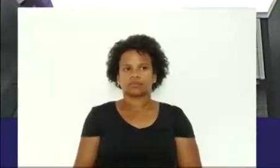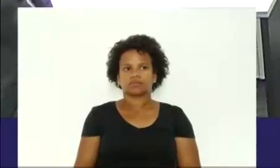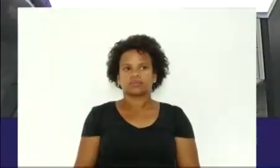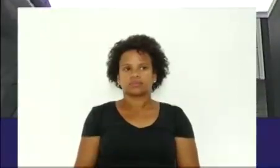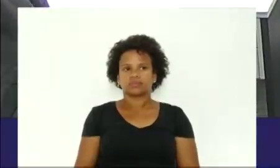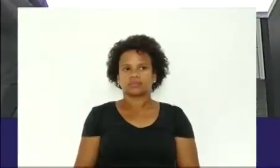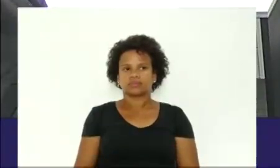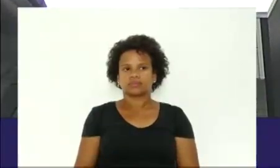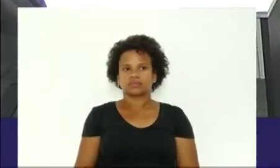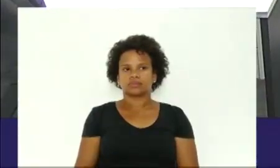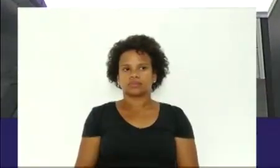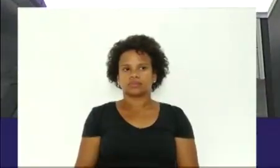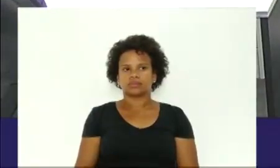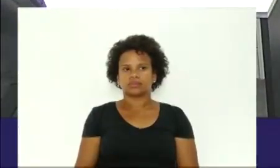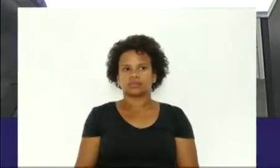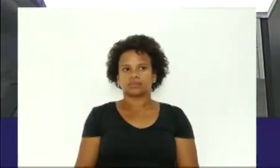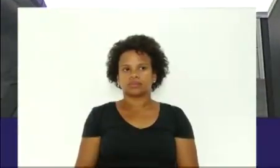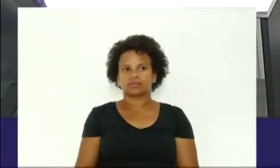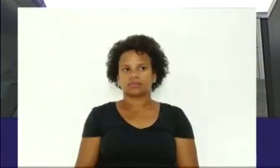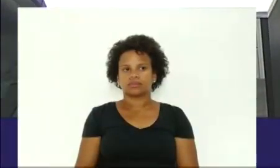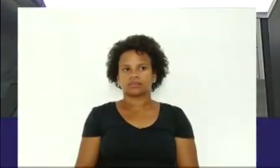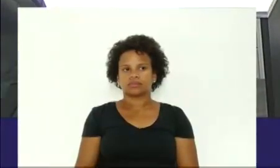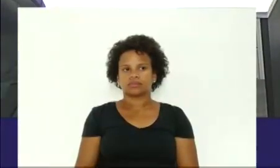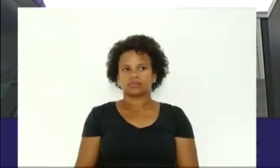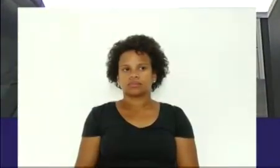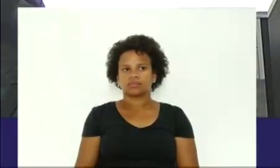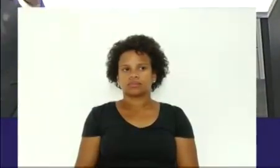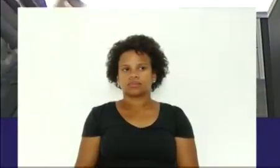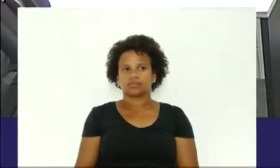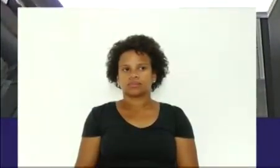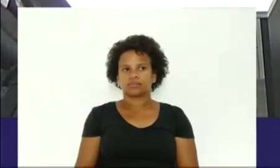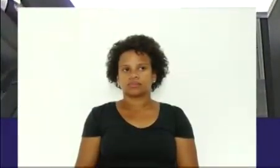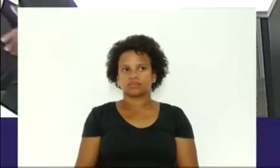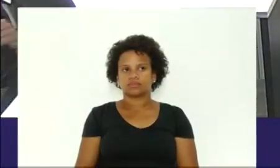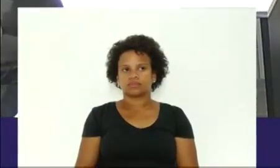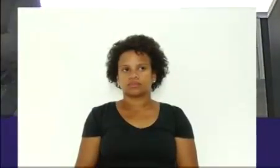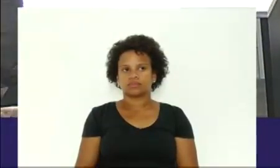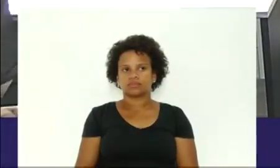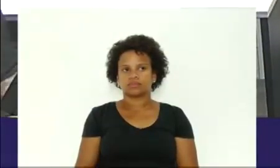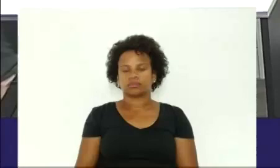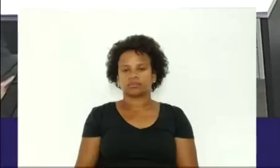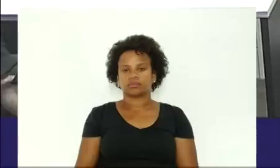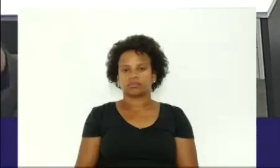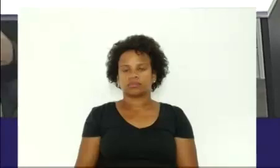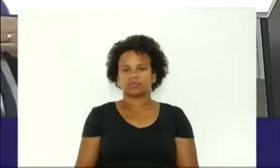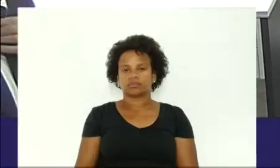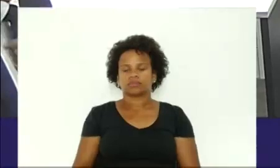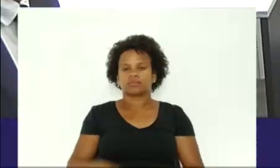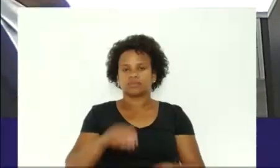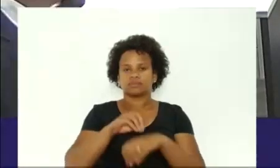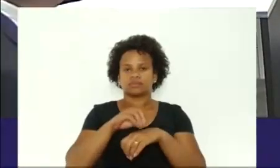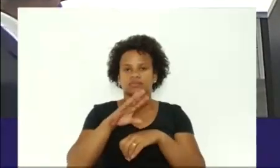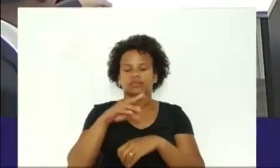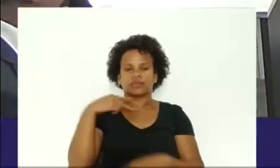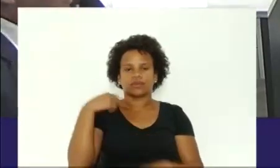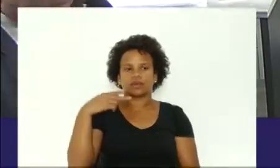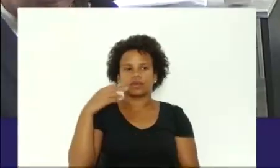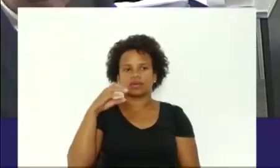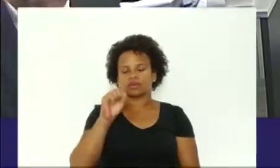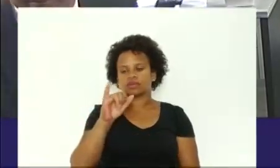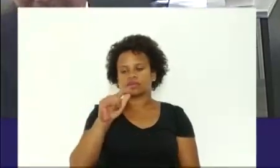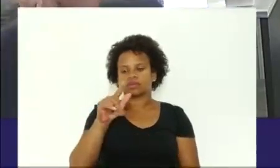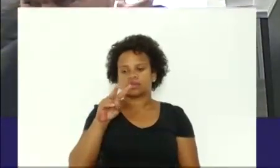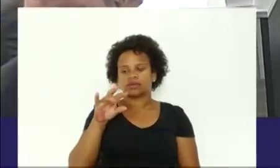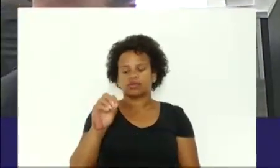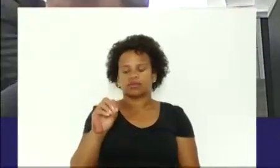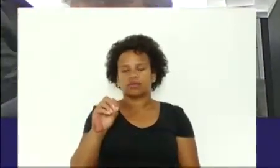E indicada pelo vereador Silvio, a